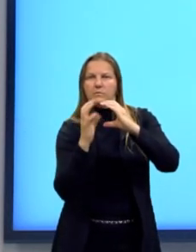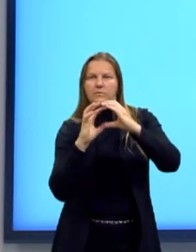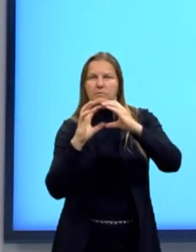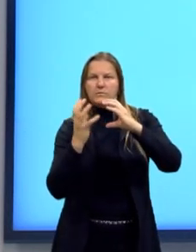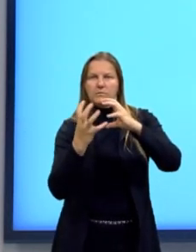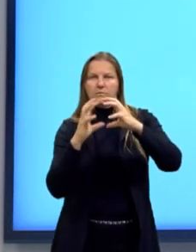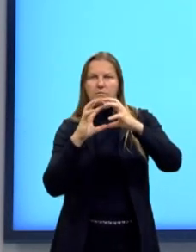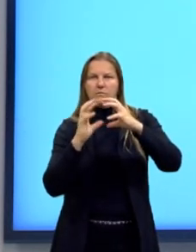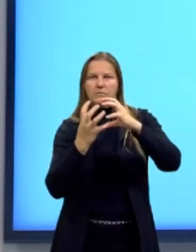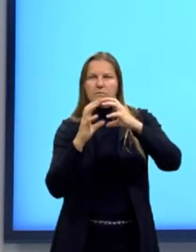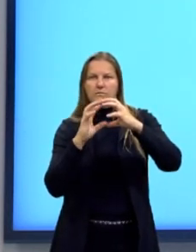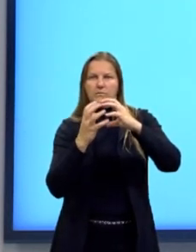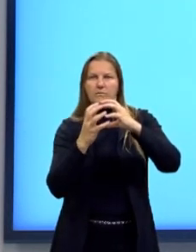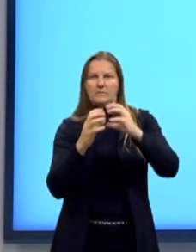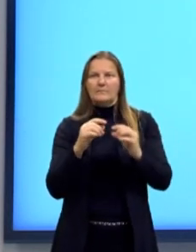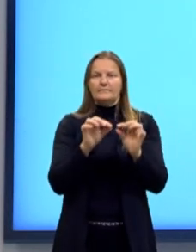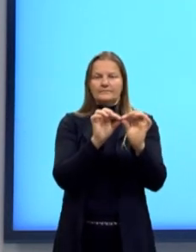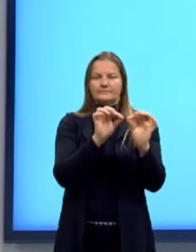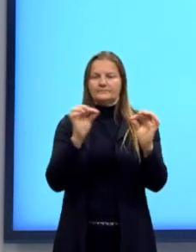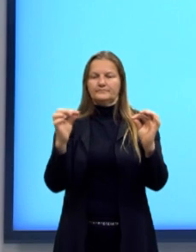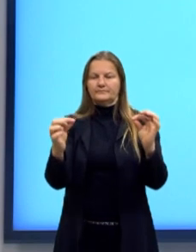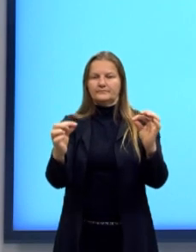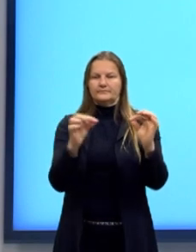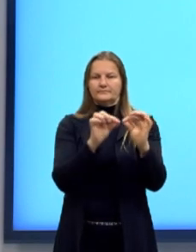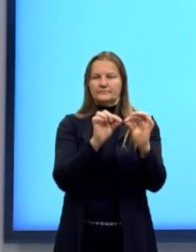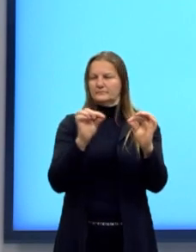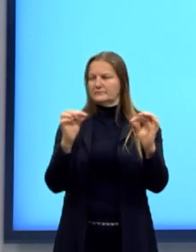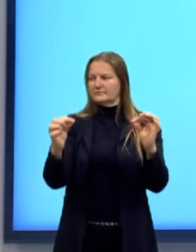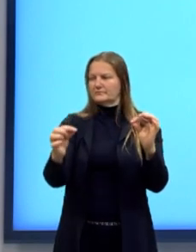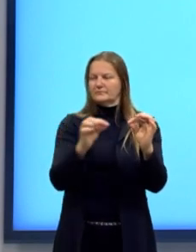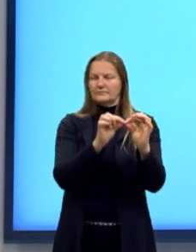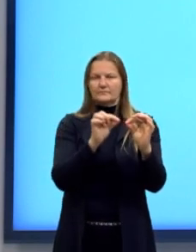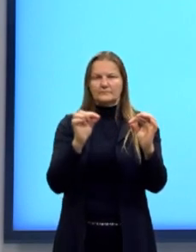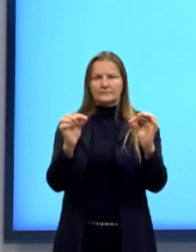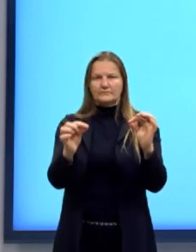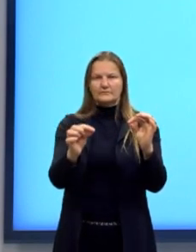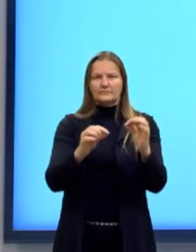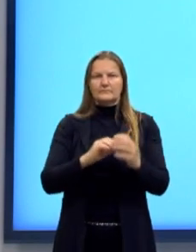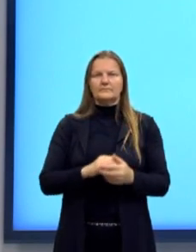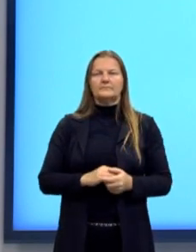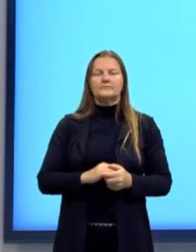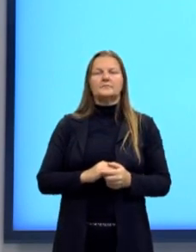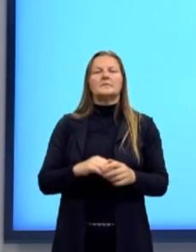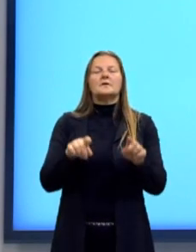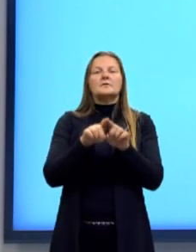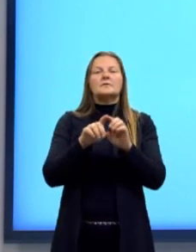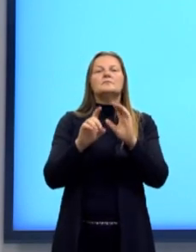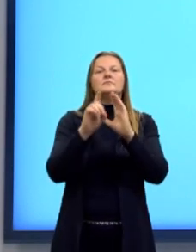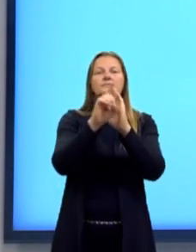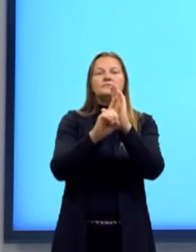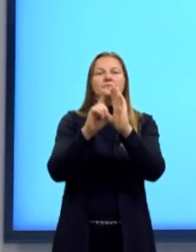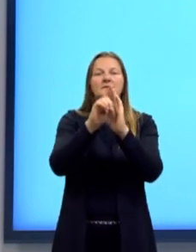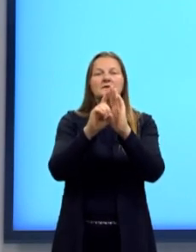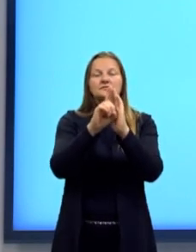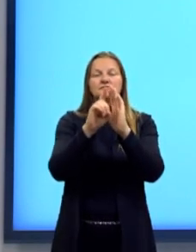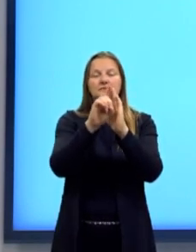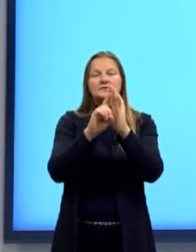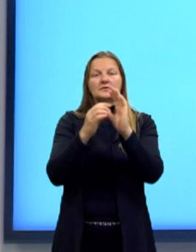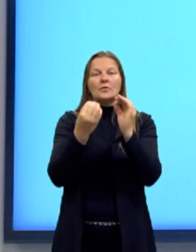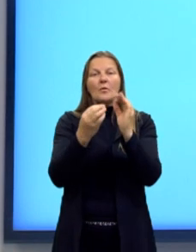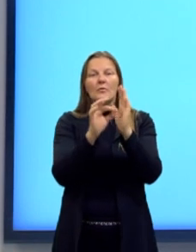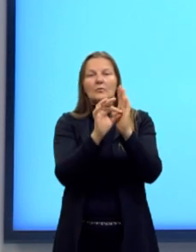Uni né: ali opostos dentro da nossa esfera e é diretriz novamente e seria